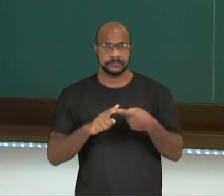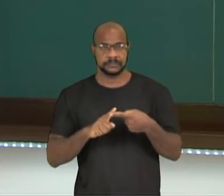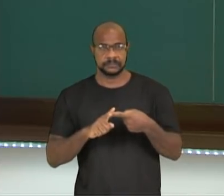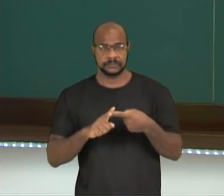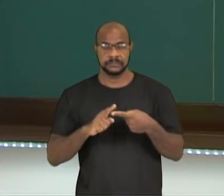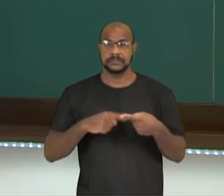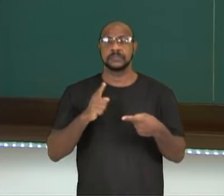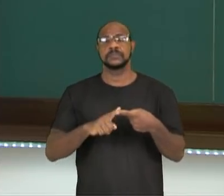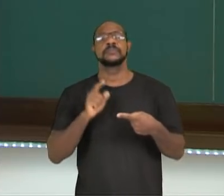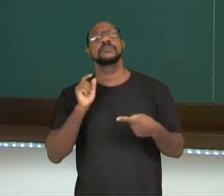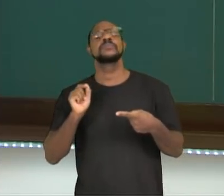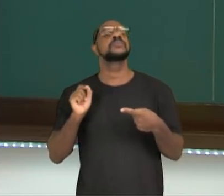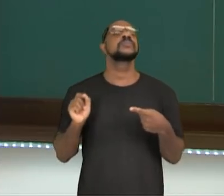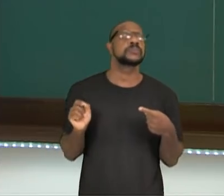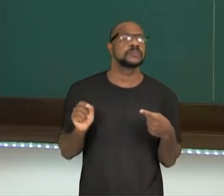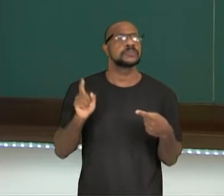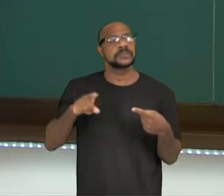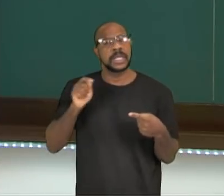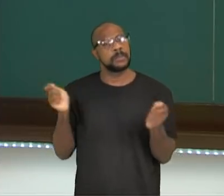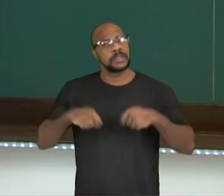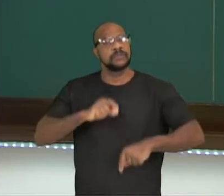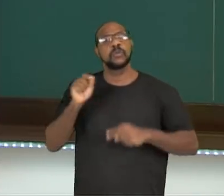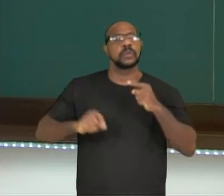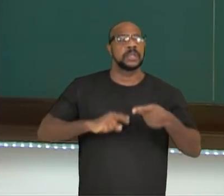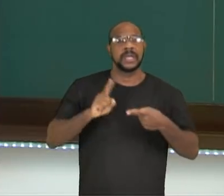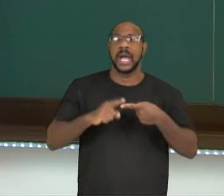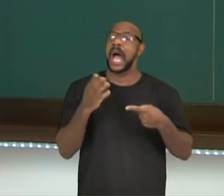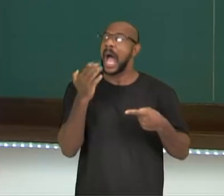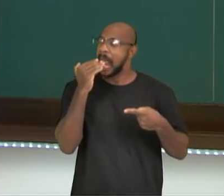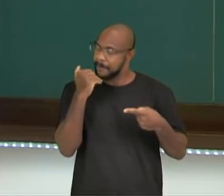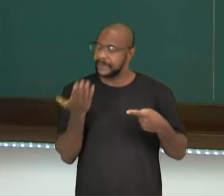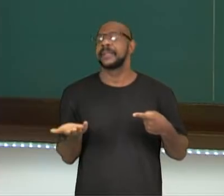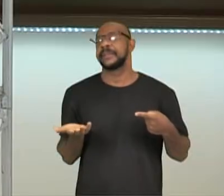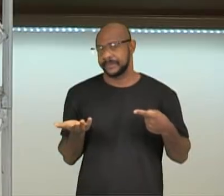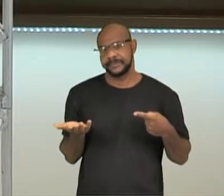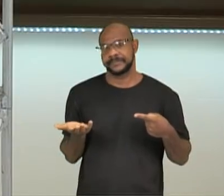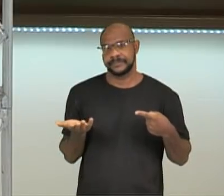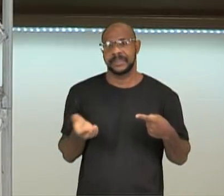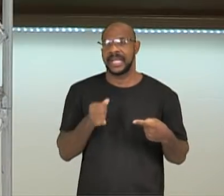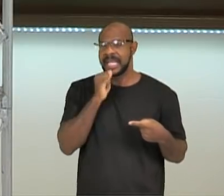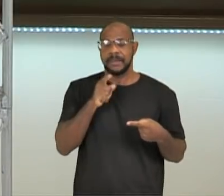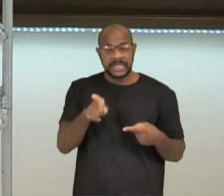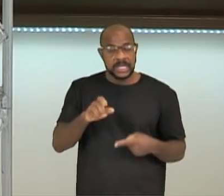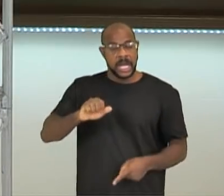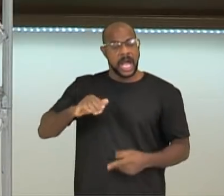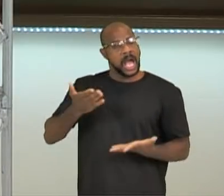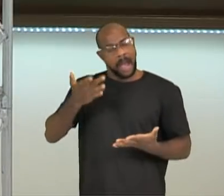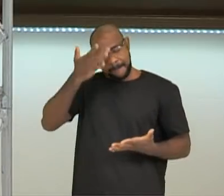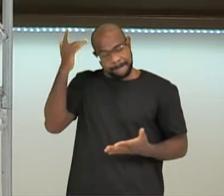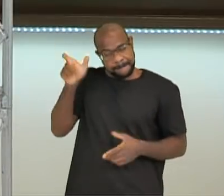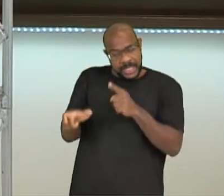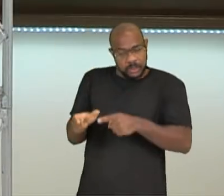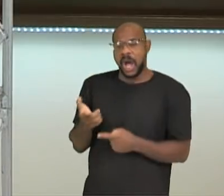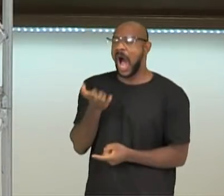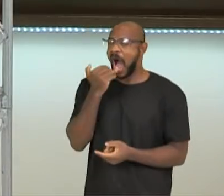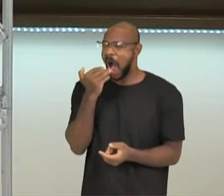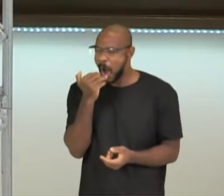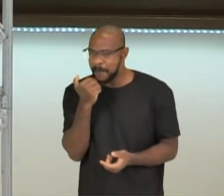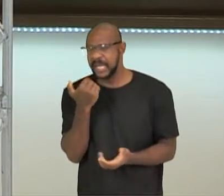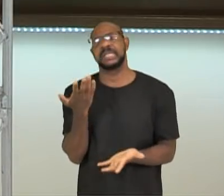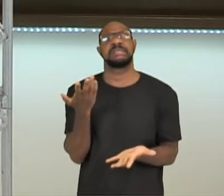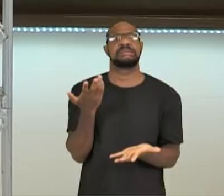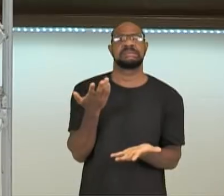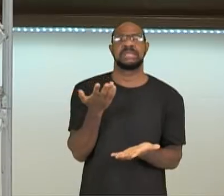Uma das causas, né, é possivelmente a alimentação. Então, quando a pessoa tem uma alimentação com